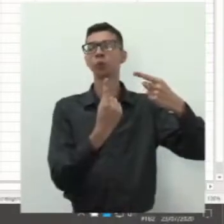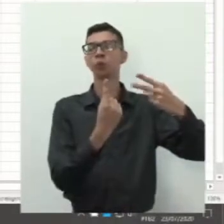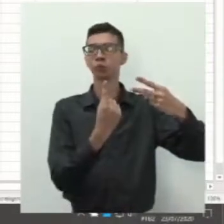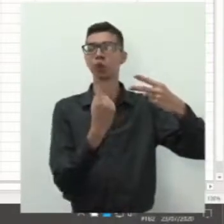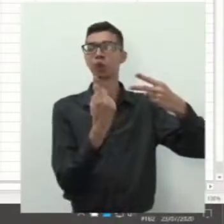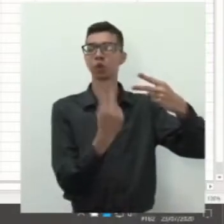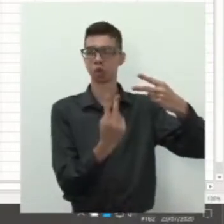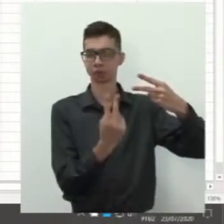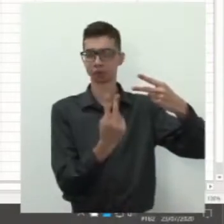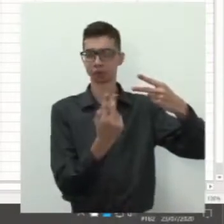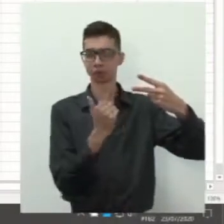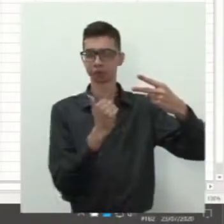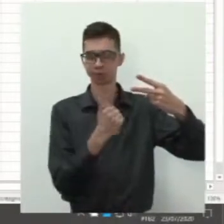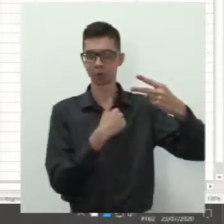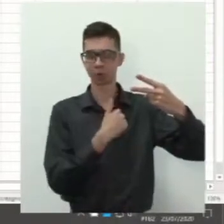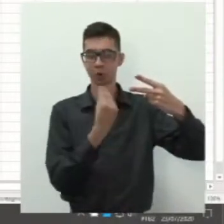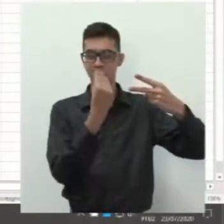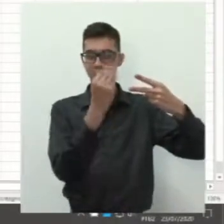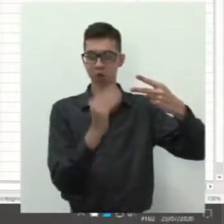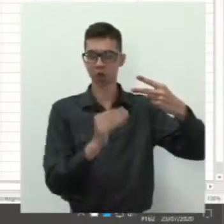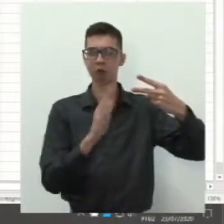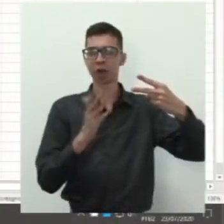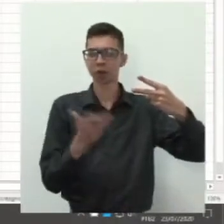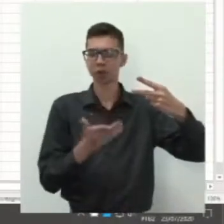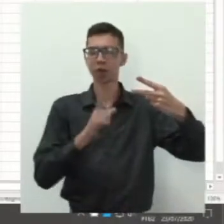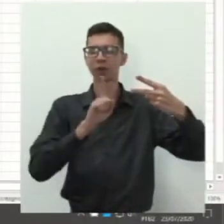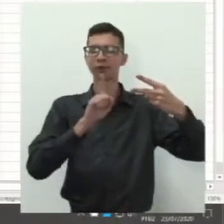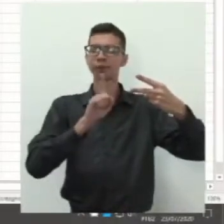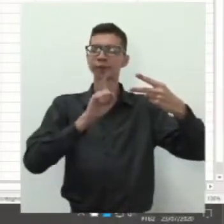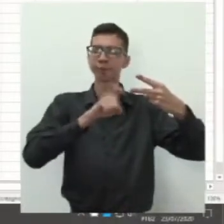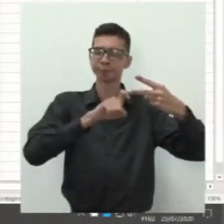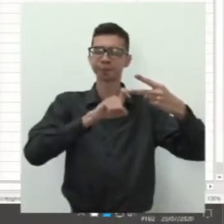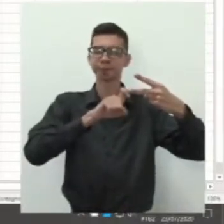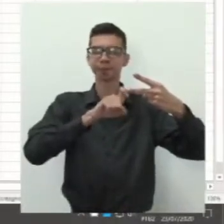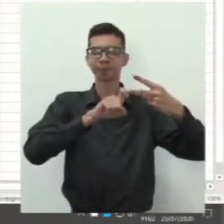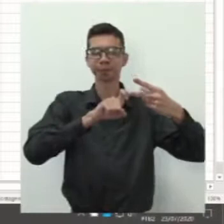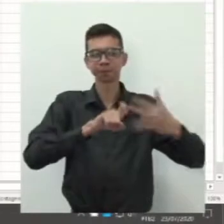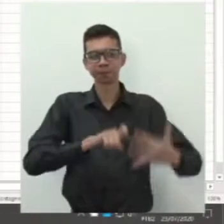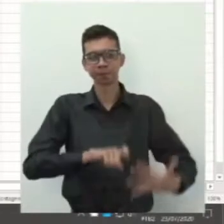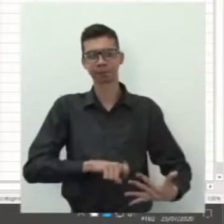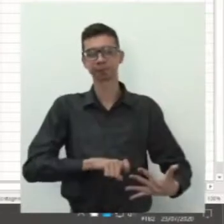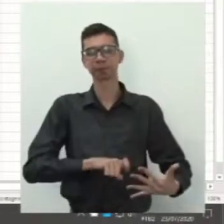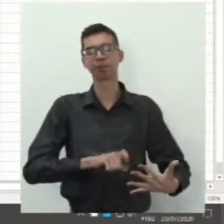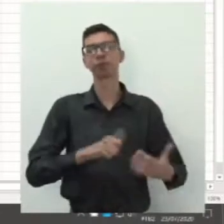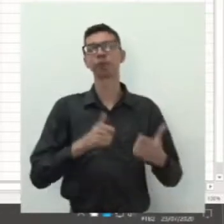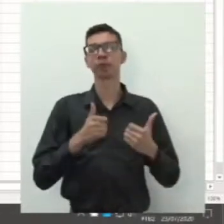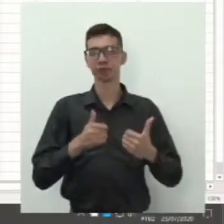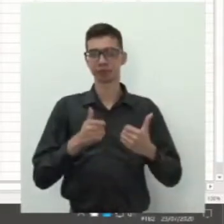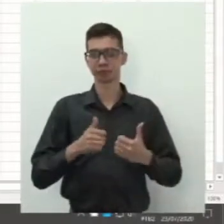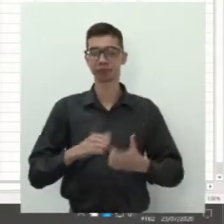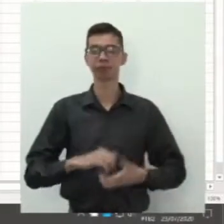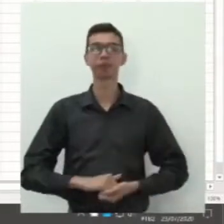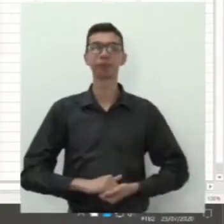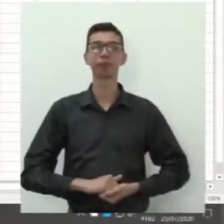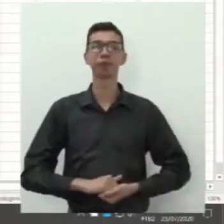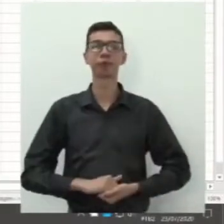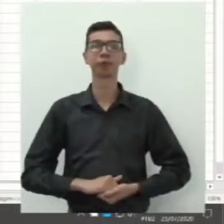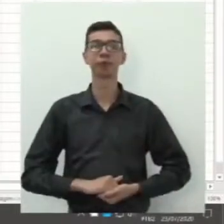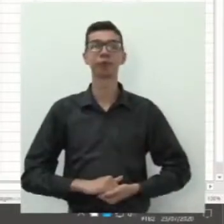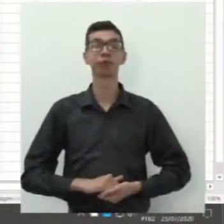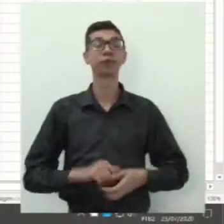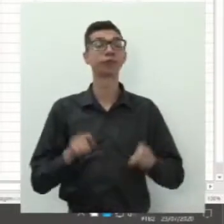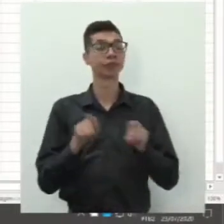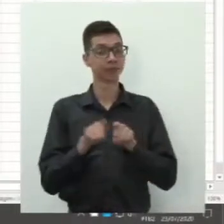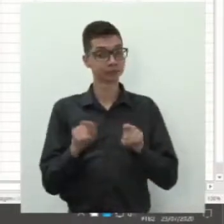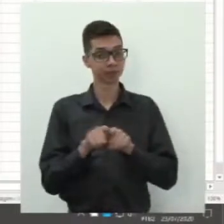esses dois que eu coloquei, arrastei e ele completou a contagem para mim até onde eu determinei para ele. Ele faz isso